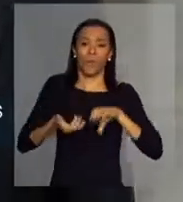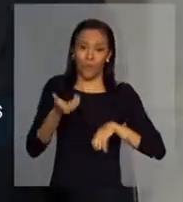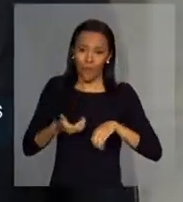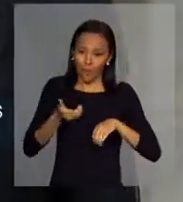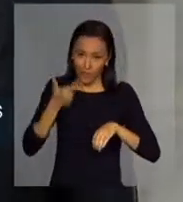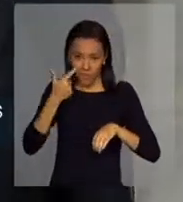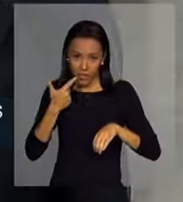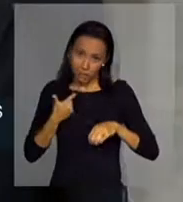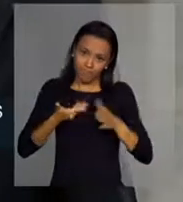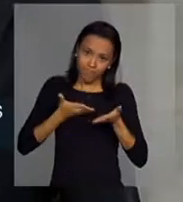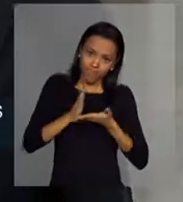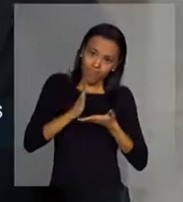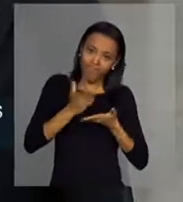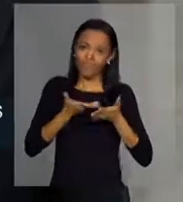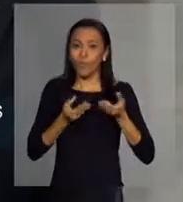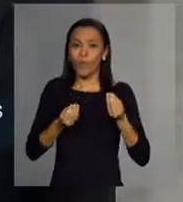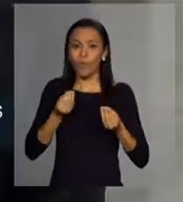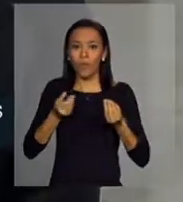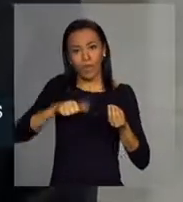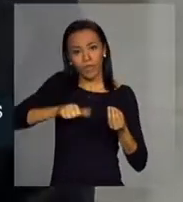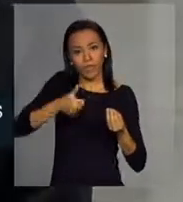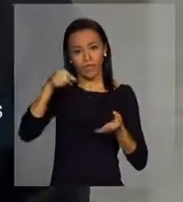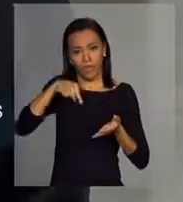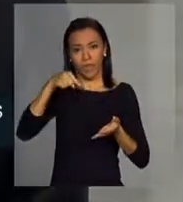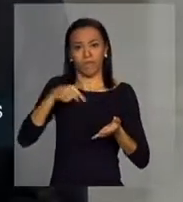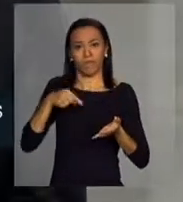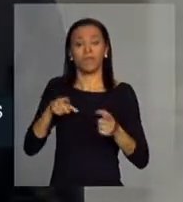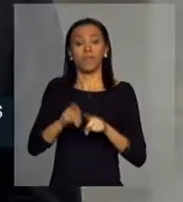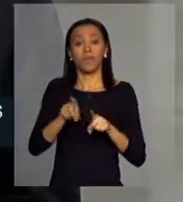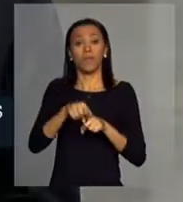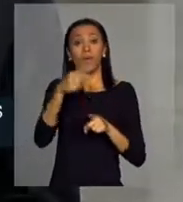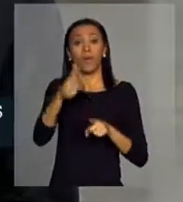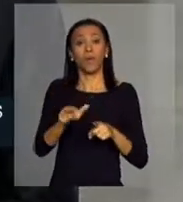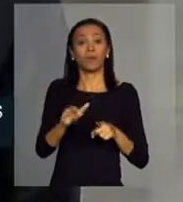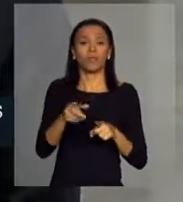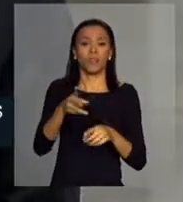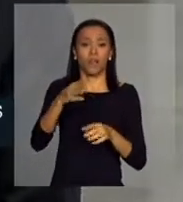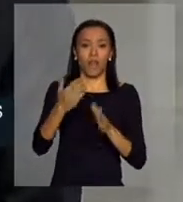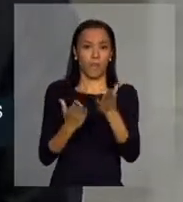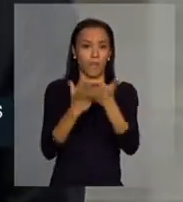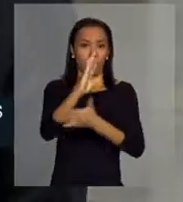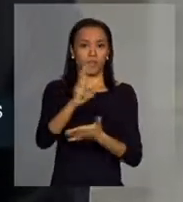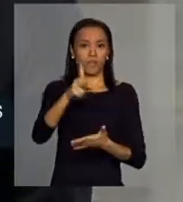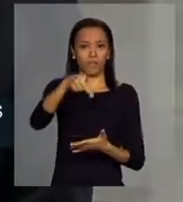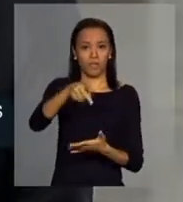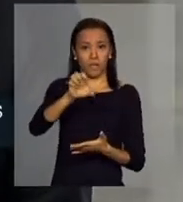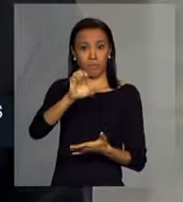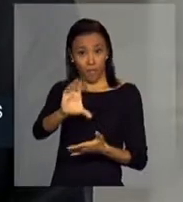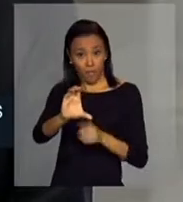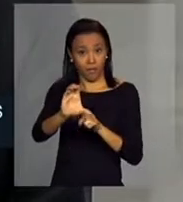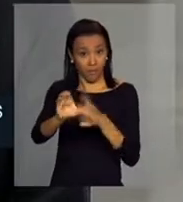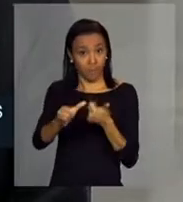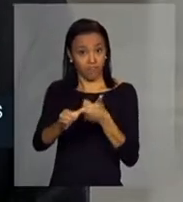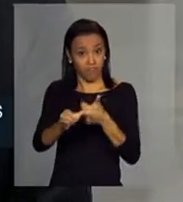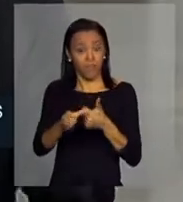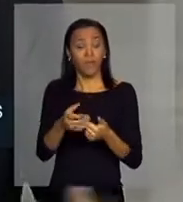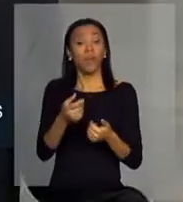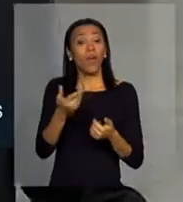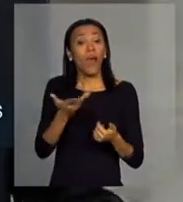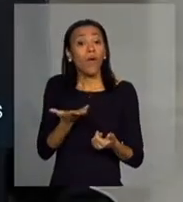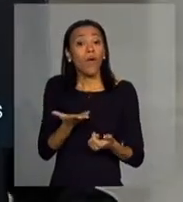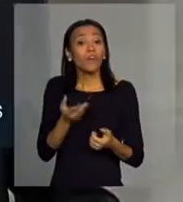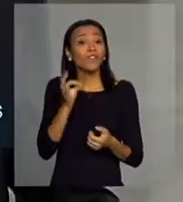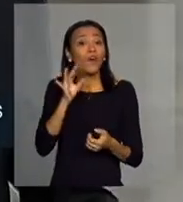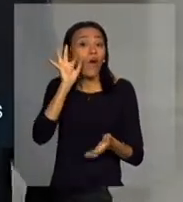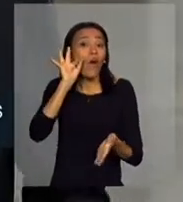ter praticado um ato de resgate, que foi a aprovação da PEC, né, dos trabalhadores domésticos. Eu creio que o que falta agora é